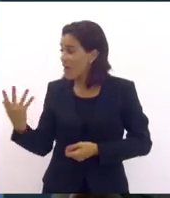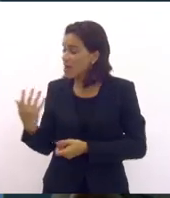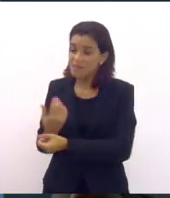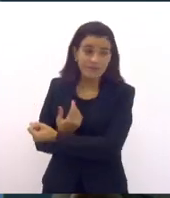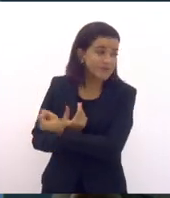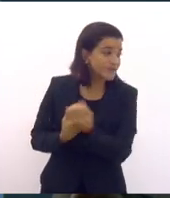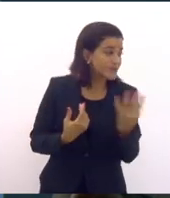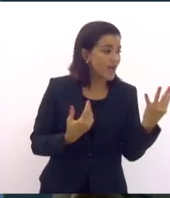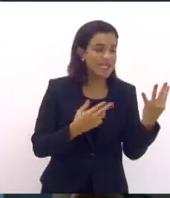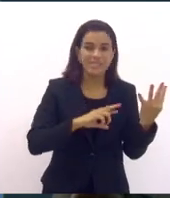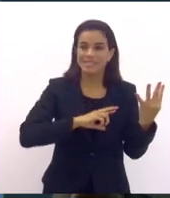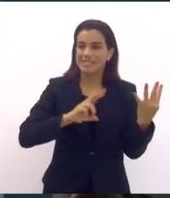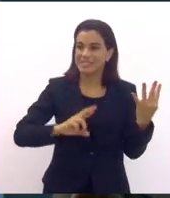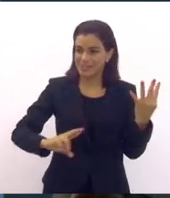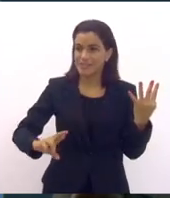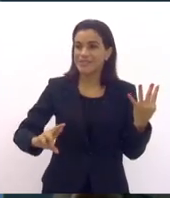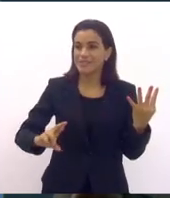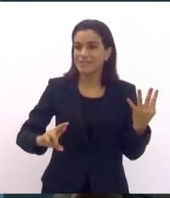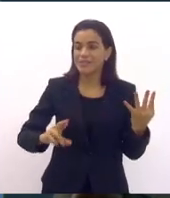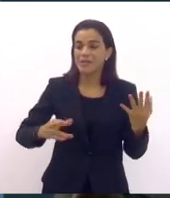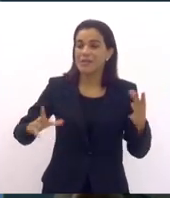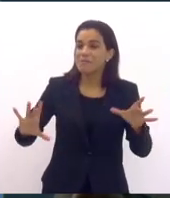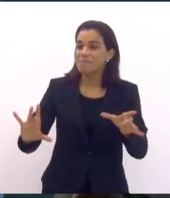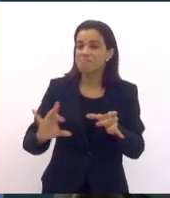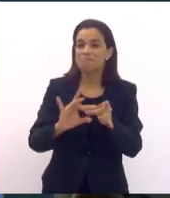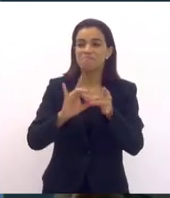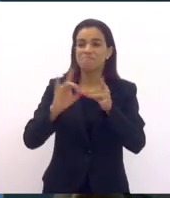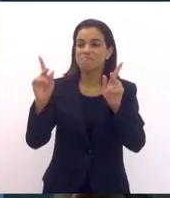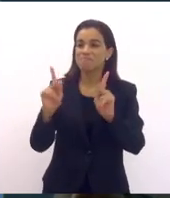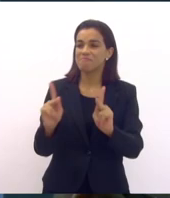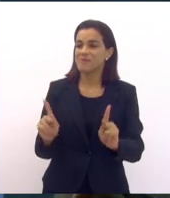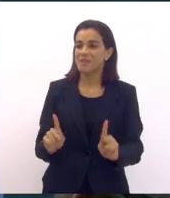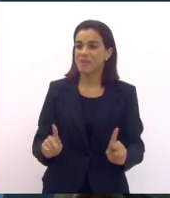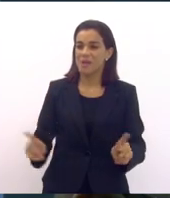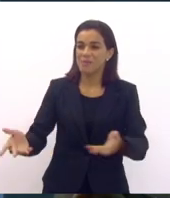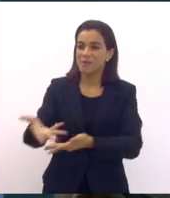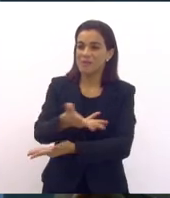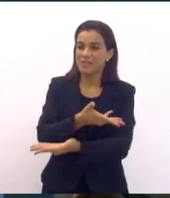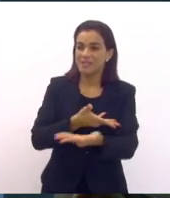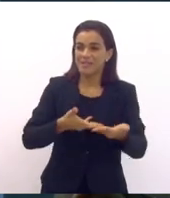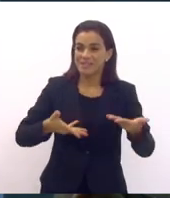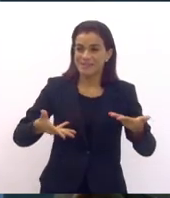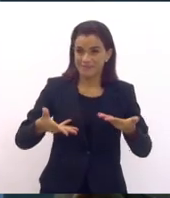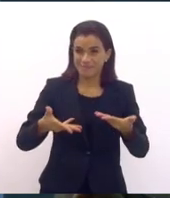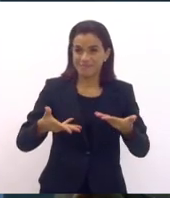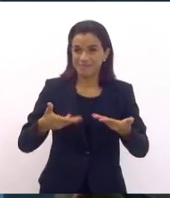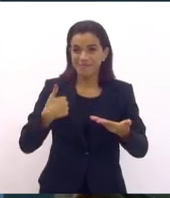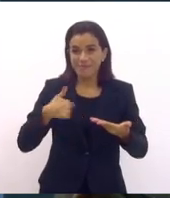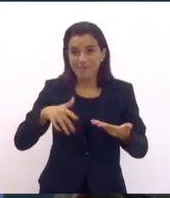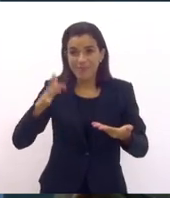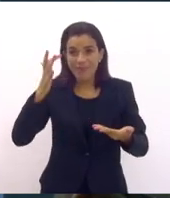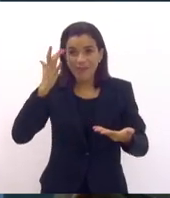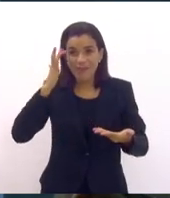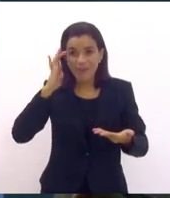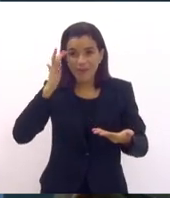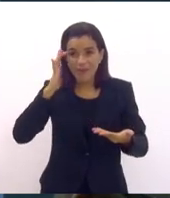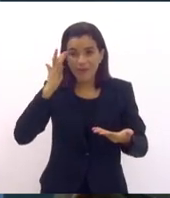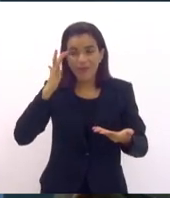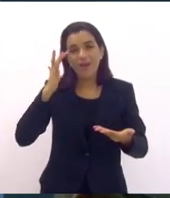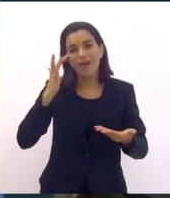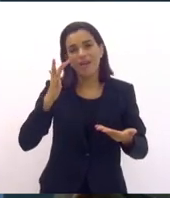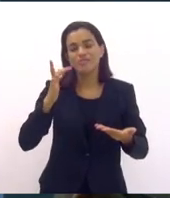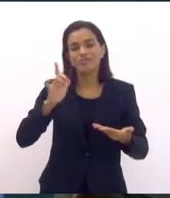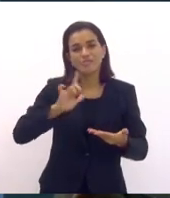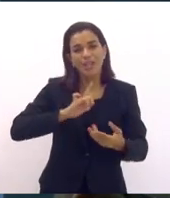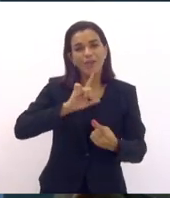religiosos e em harmonia Então eu acho que todas tem essa